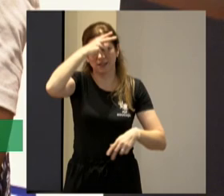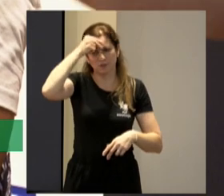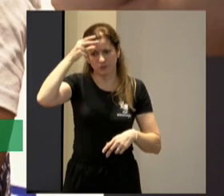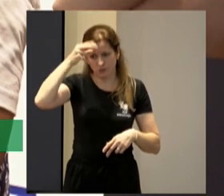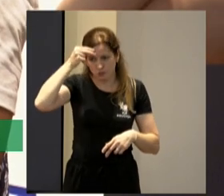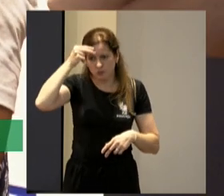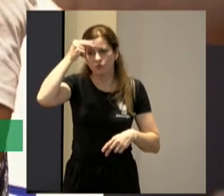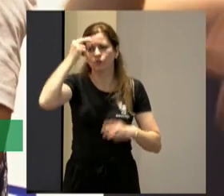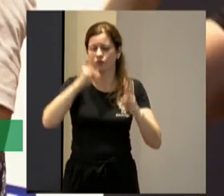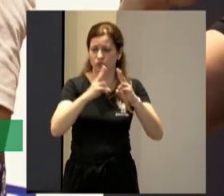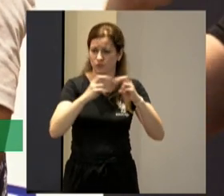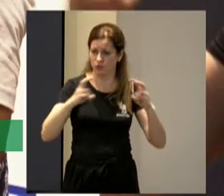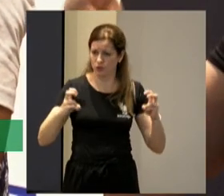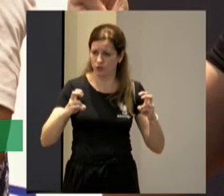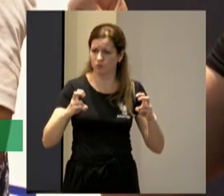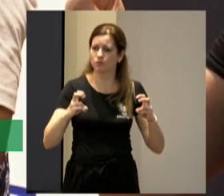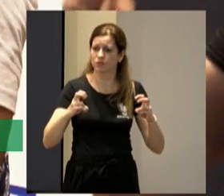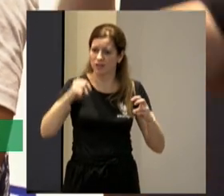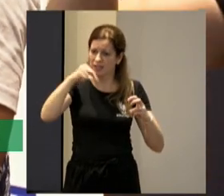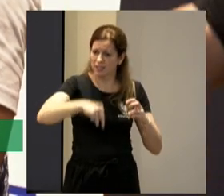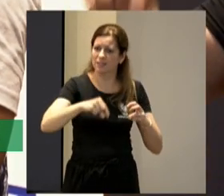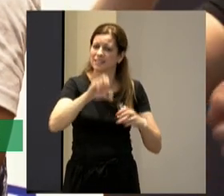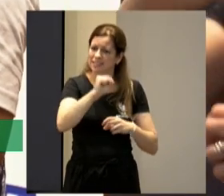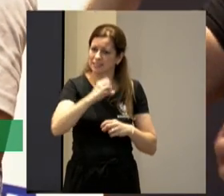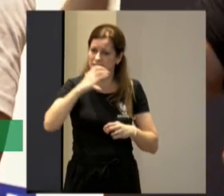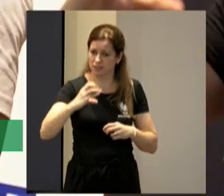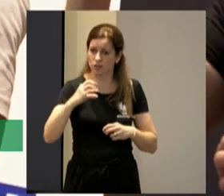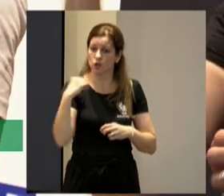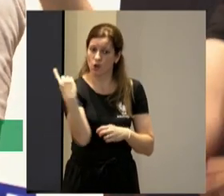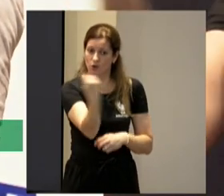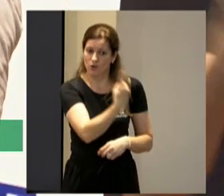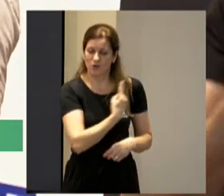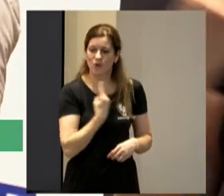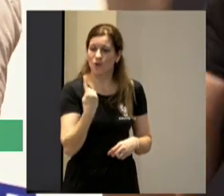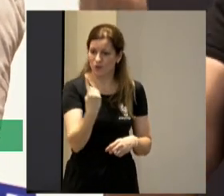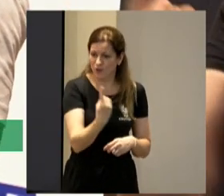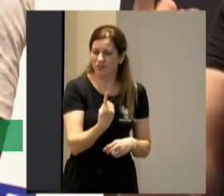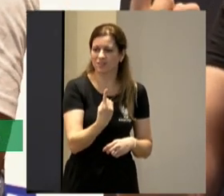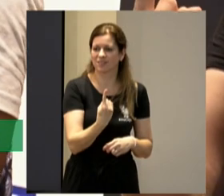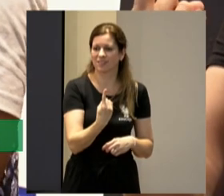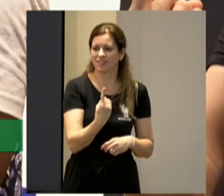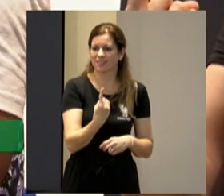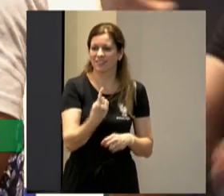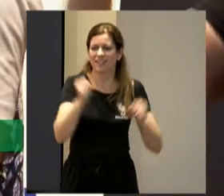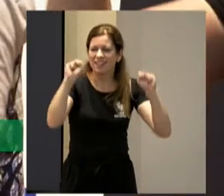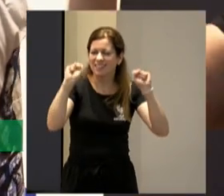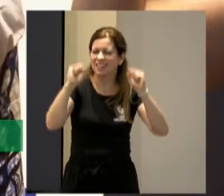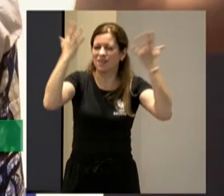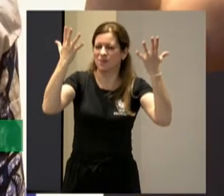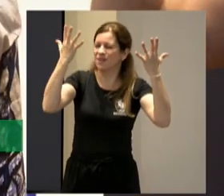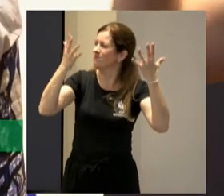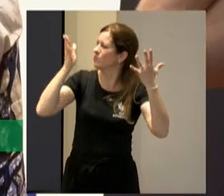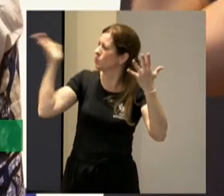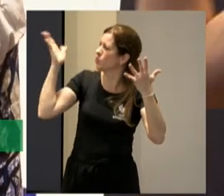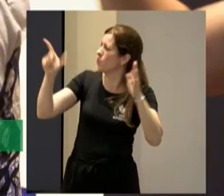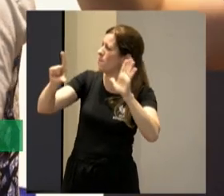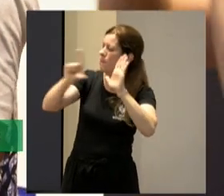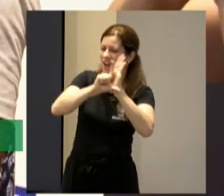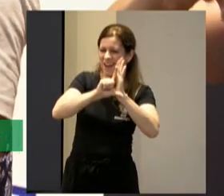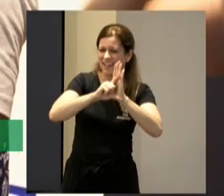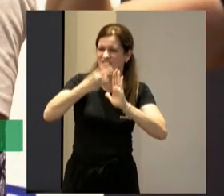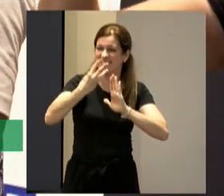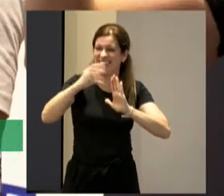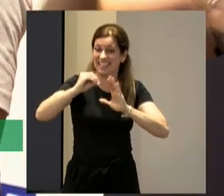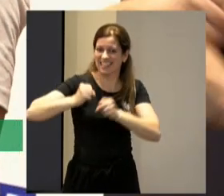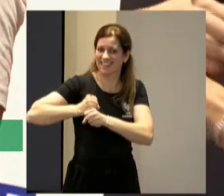Santa Catarina, somos os únicos que temos a oportunidade de celebrar uma lei com 30